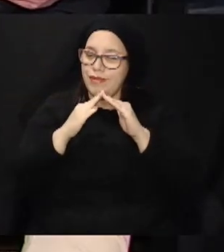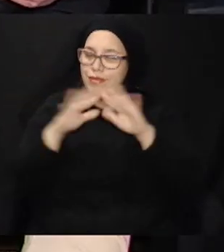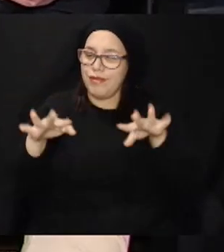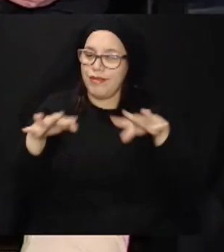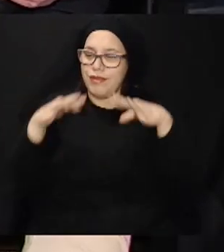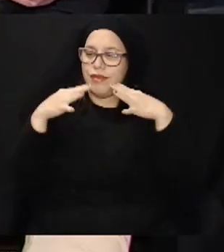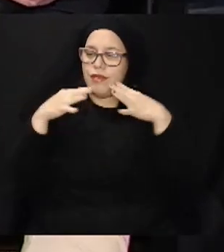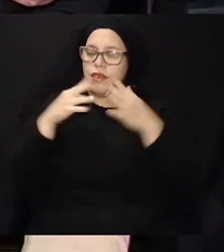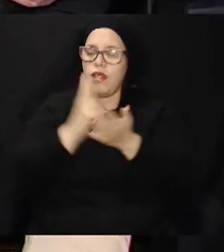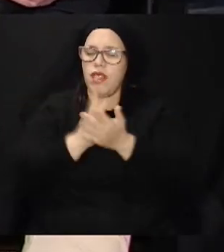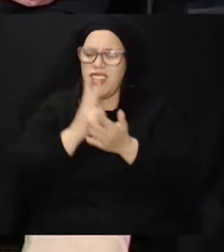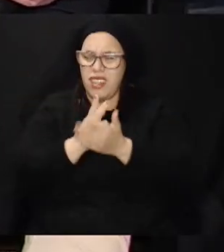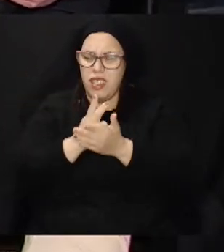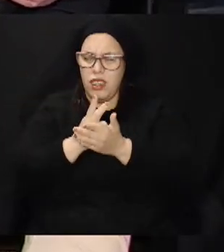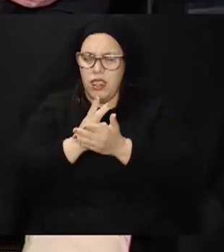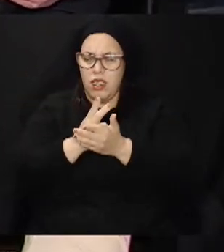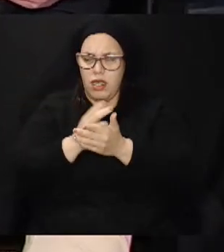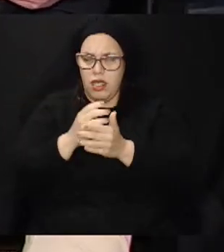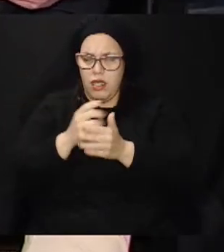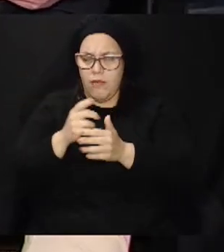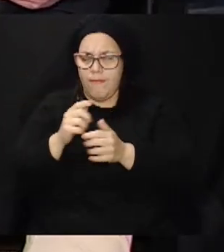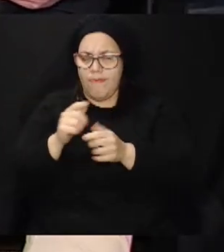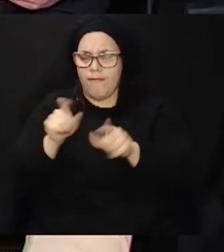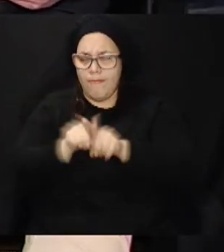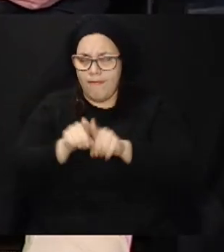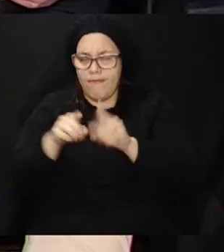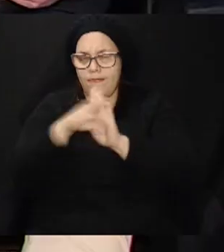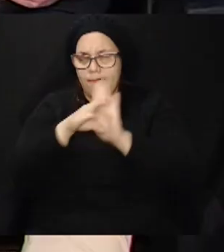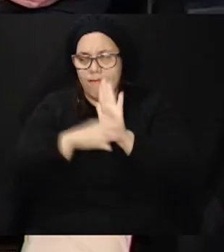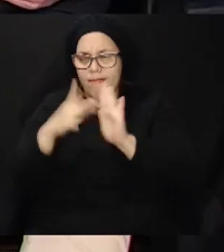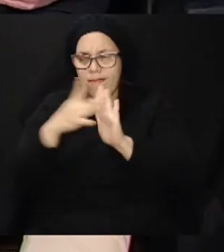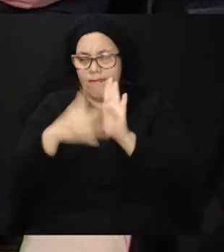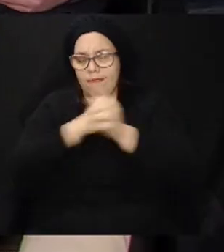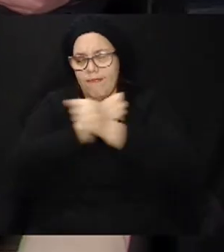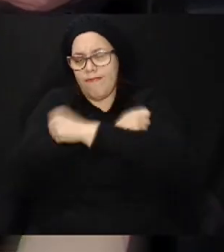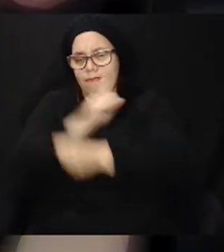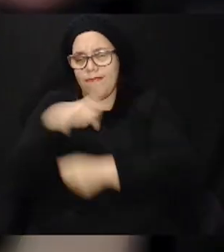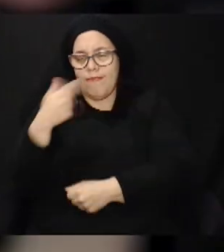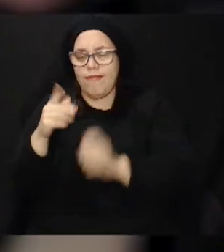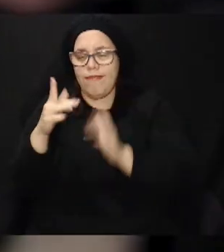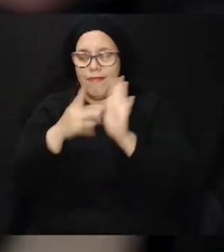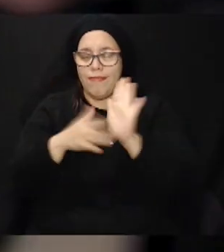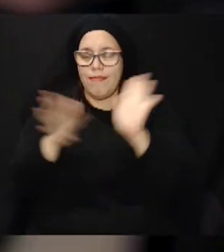pela sua companhia, mais uma vez aqui no programa Em Pauta. Um abraço e até o próximo Em Pauta.